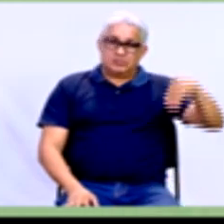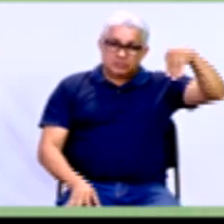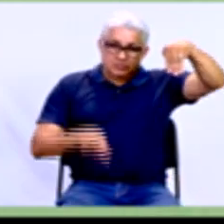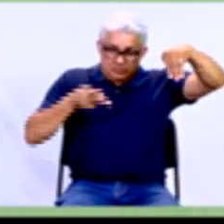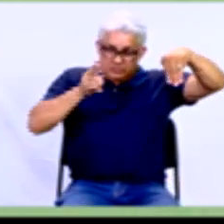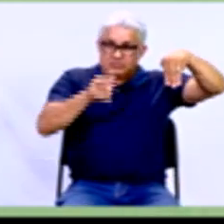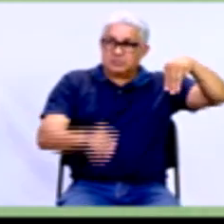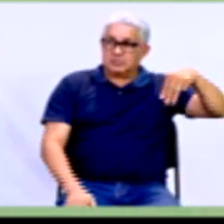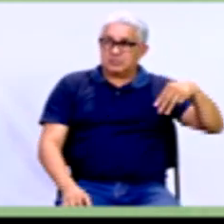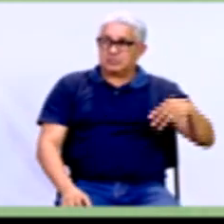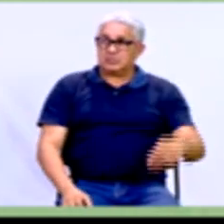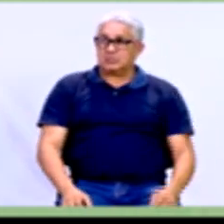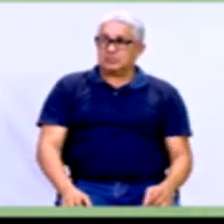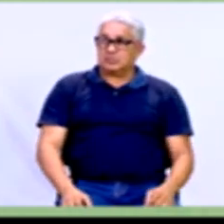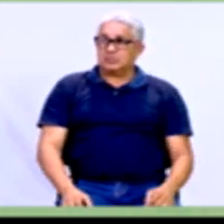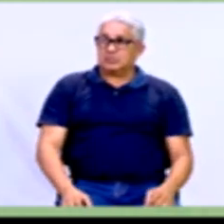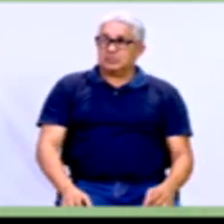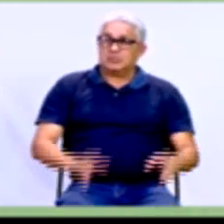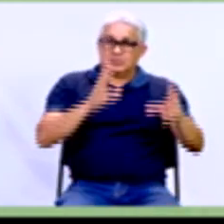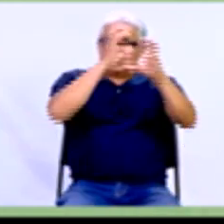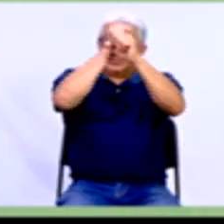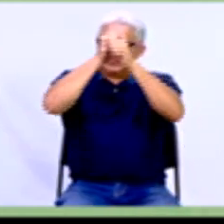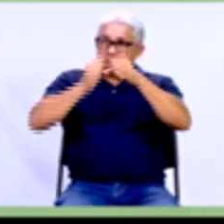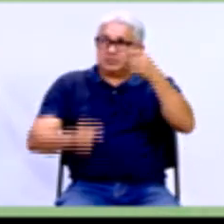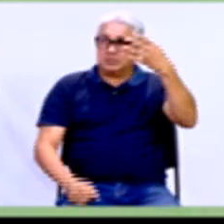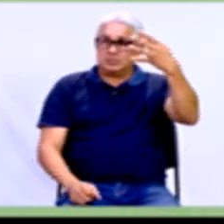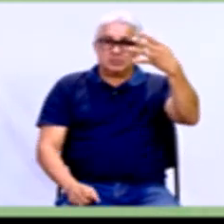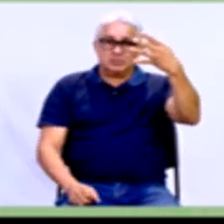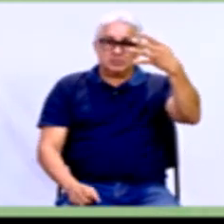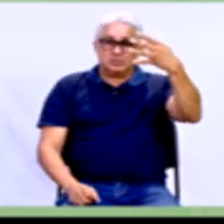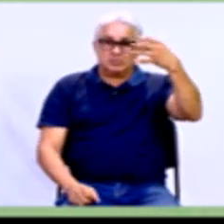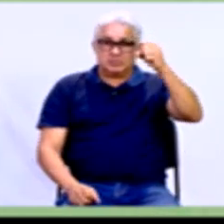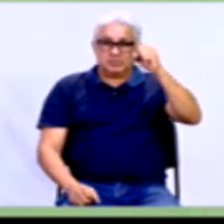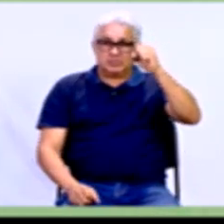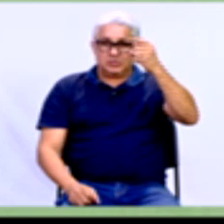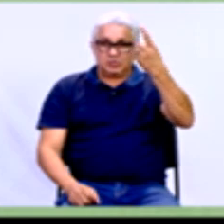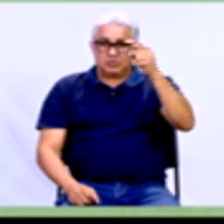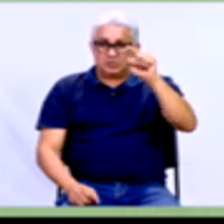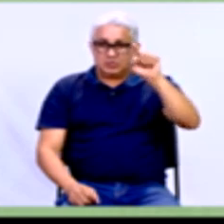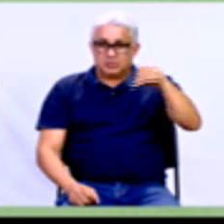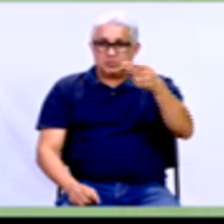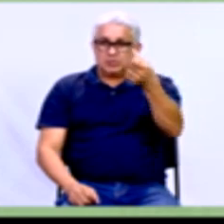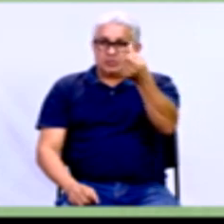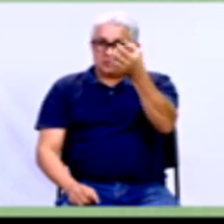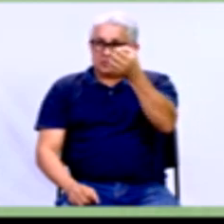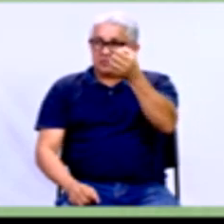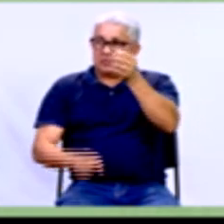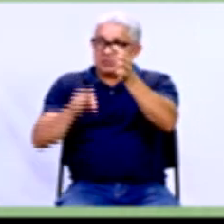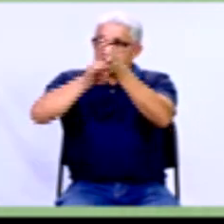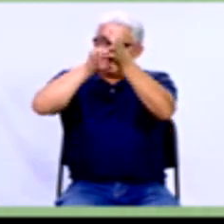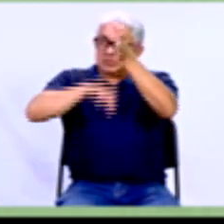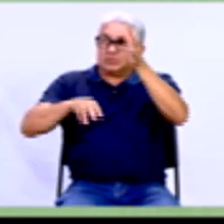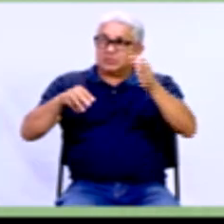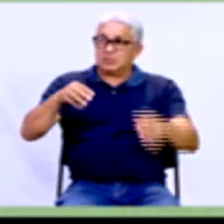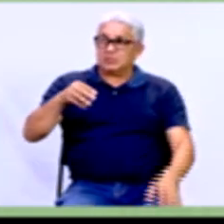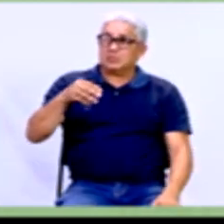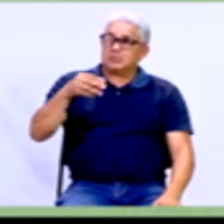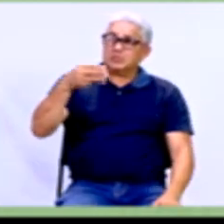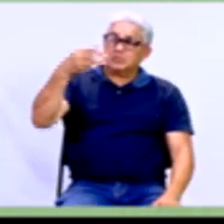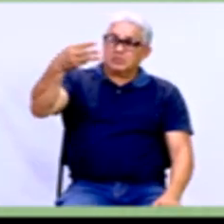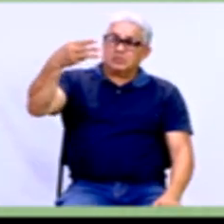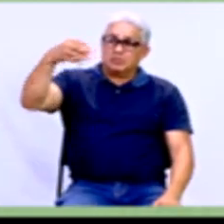vezes 68,8 dá 481,60. Menos 28 vezes